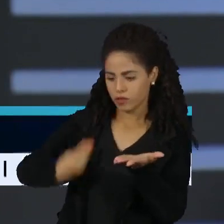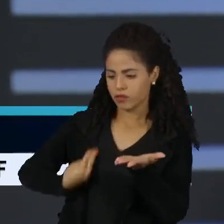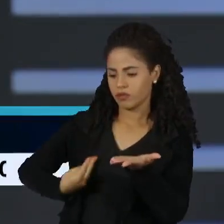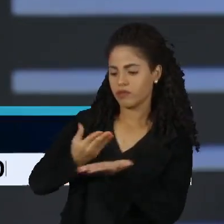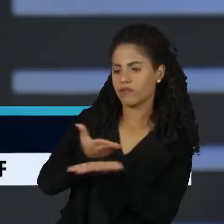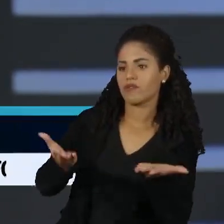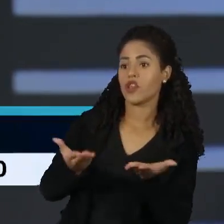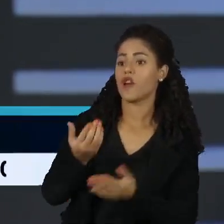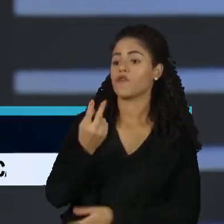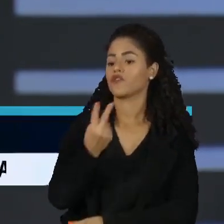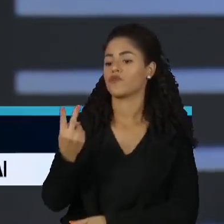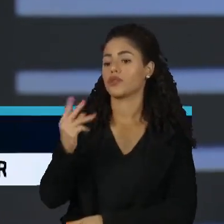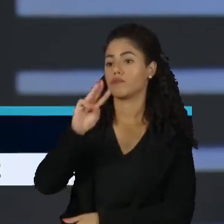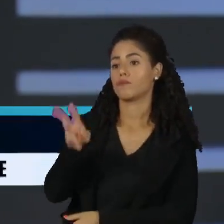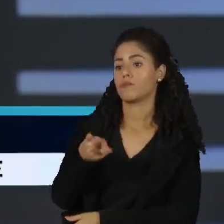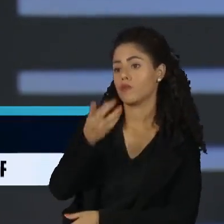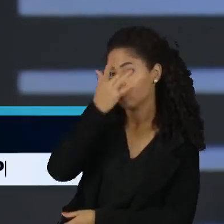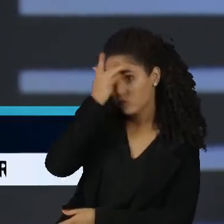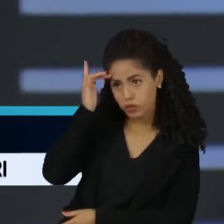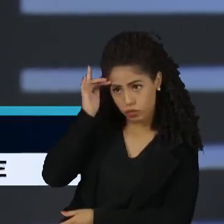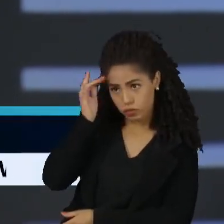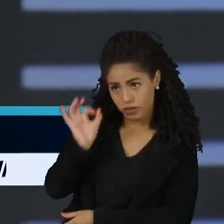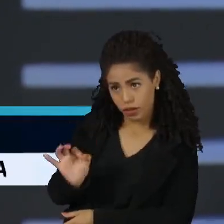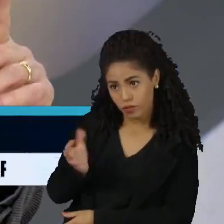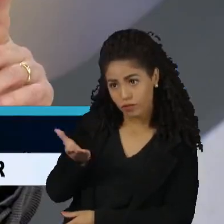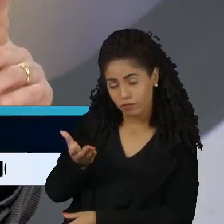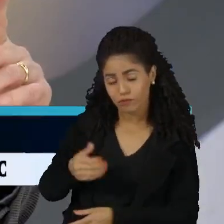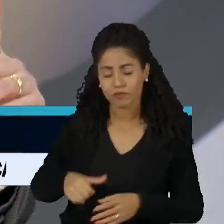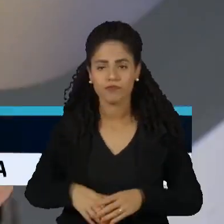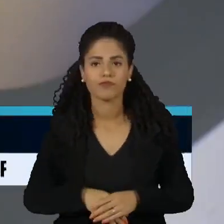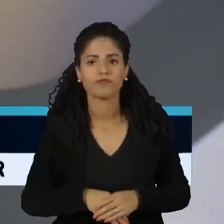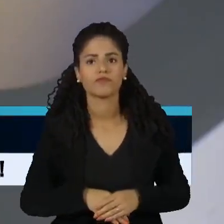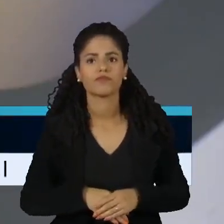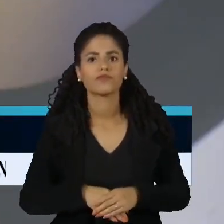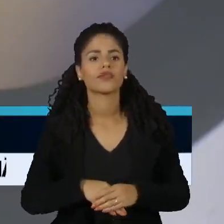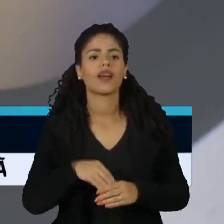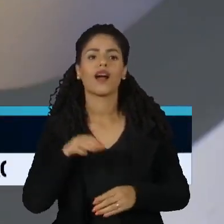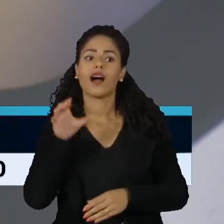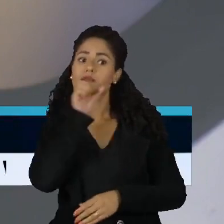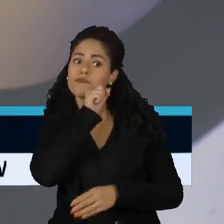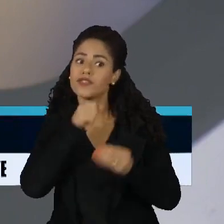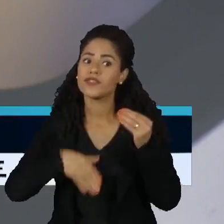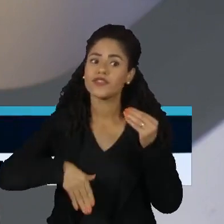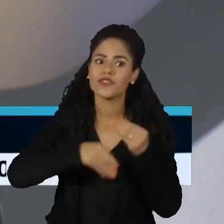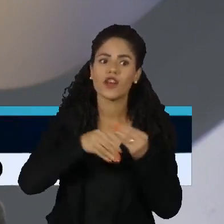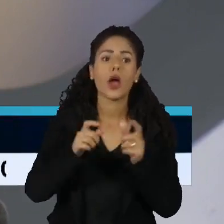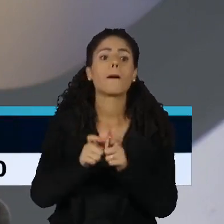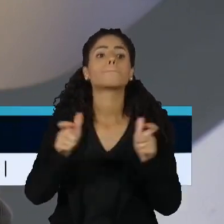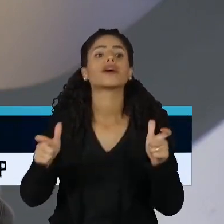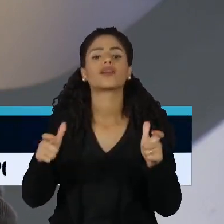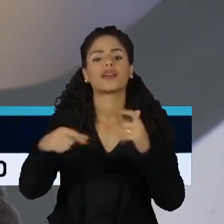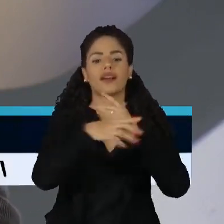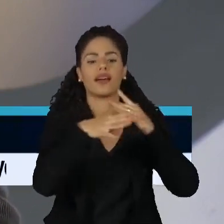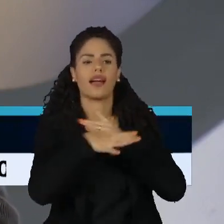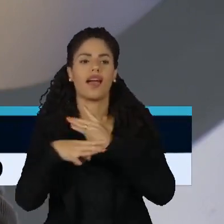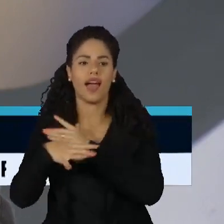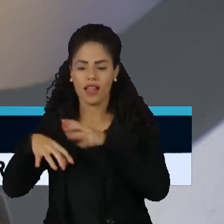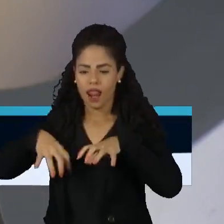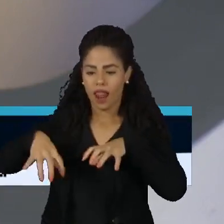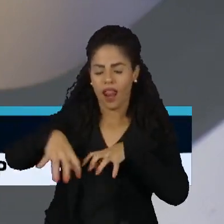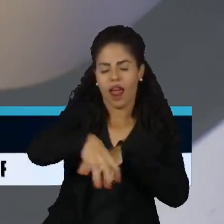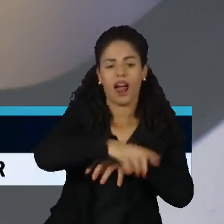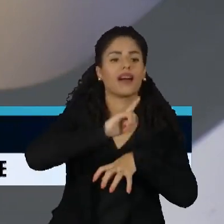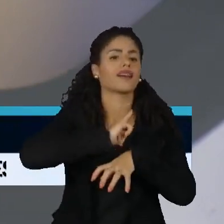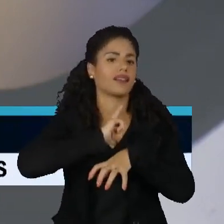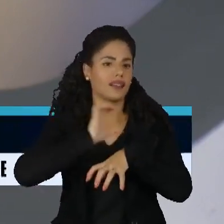são 22 milhões de pessoas. É um país. Tem uma palhinha final? A maioria delas em cidades. Essa é uma